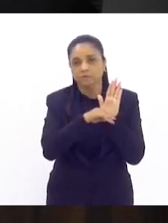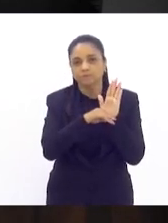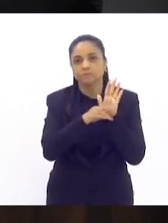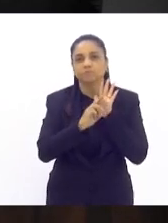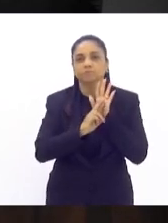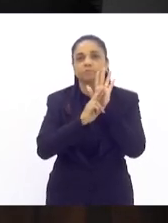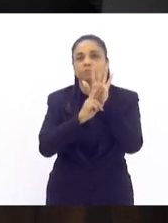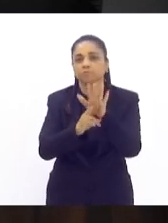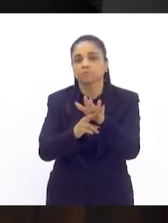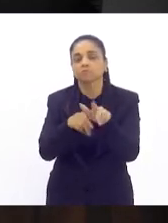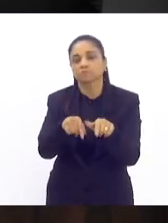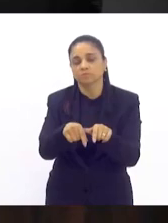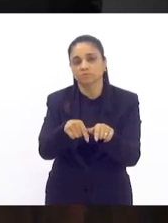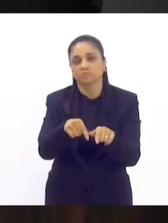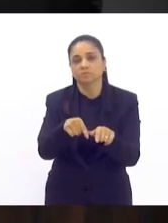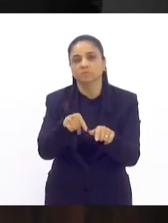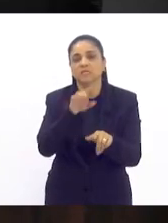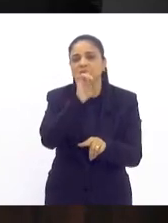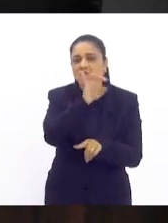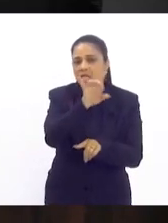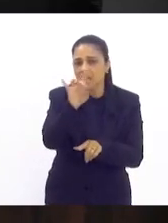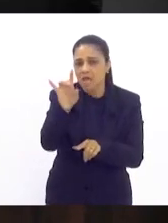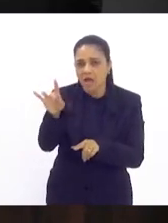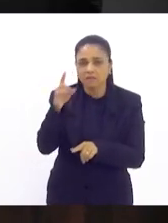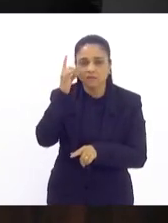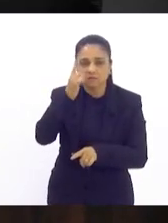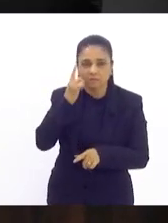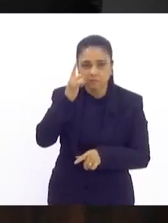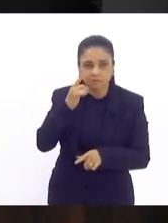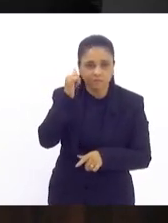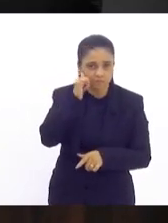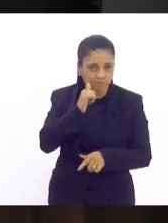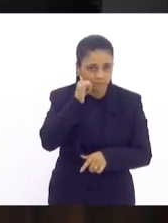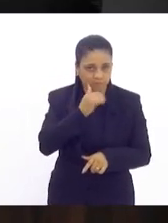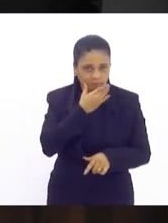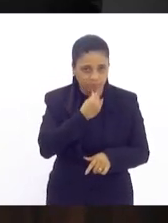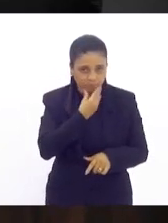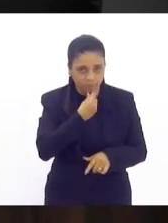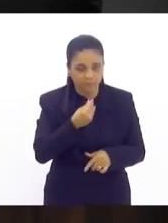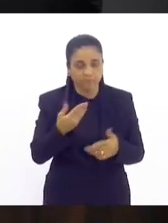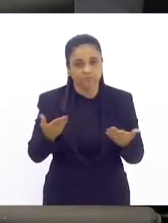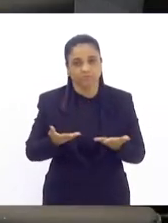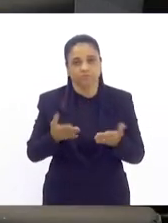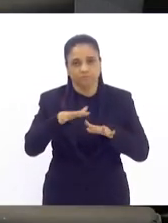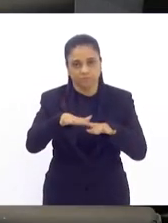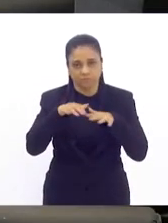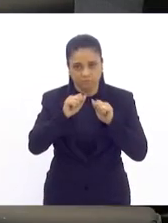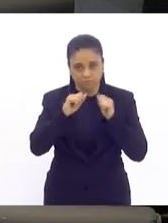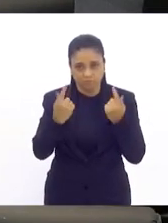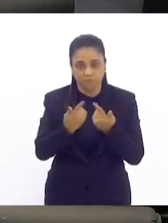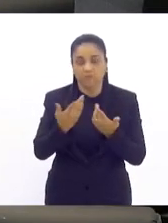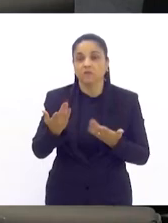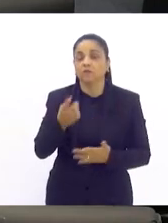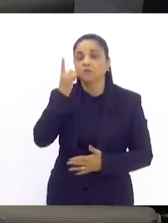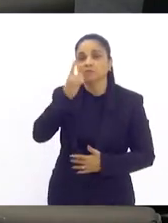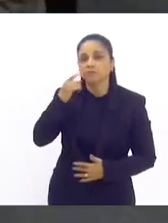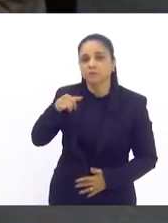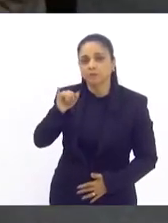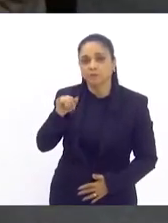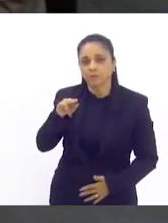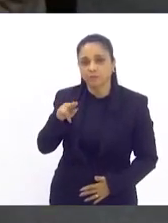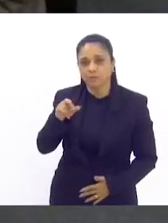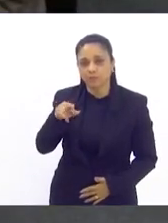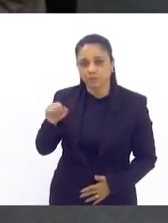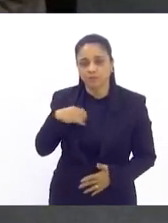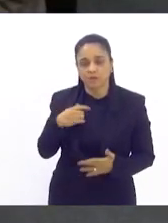representativa na figura de cada senhores e senhoras deputadas dessa casa Deputado Yuri senhor presidente eu queria fazer